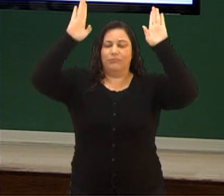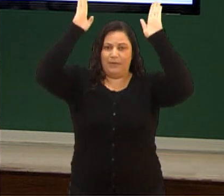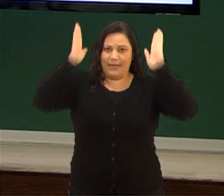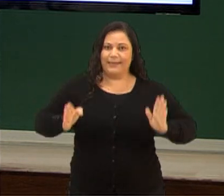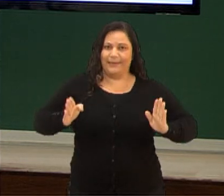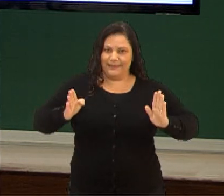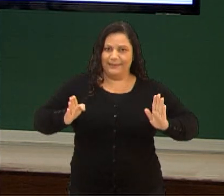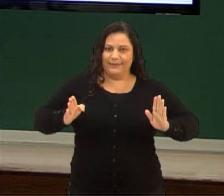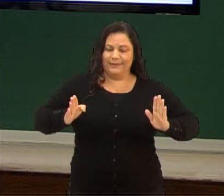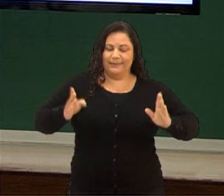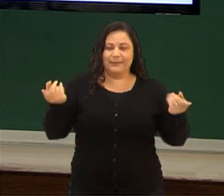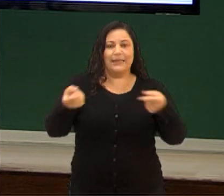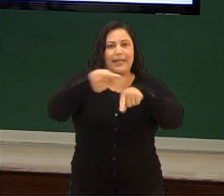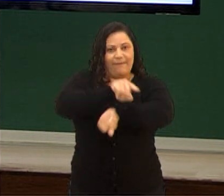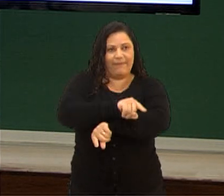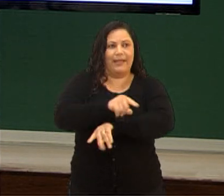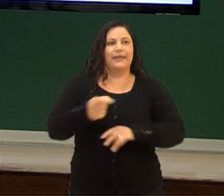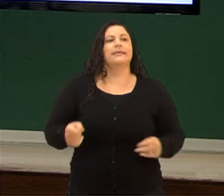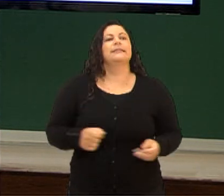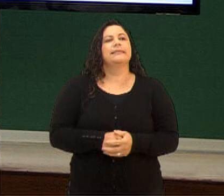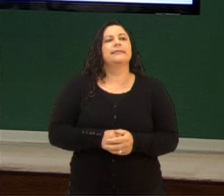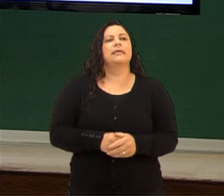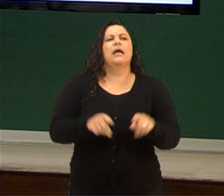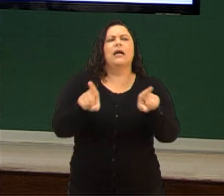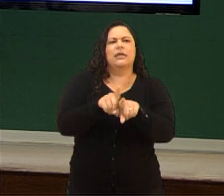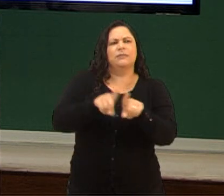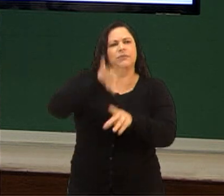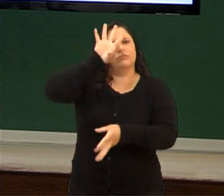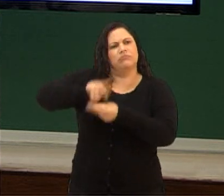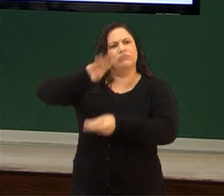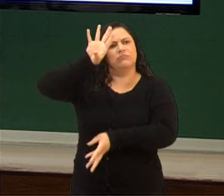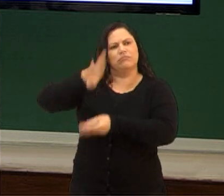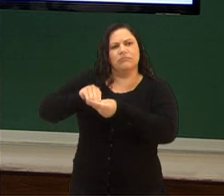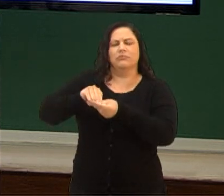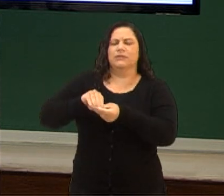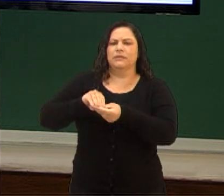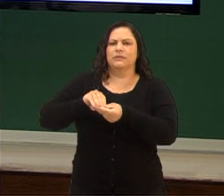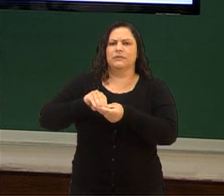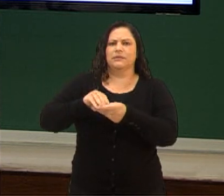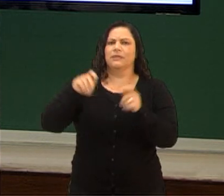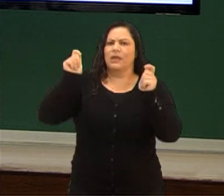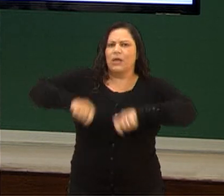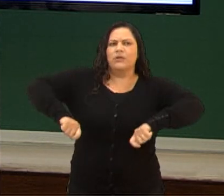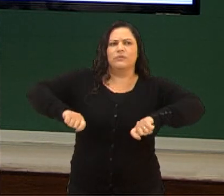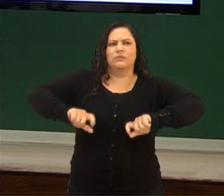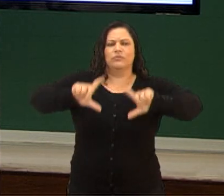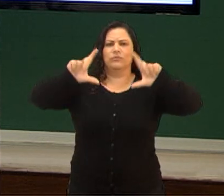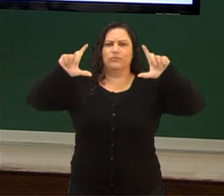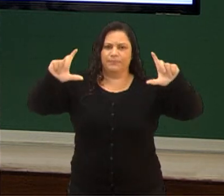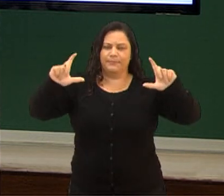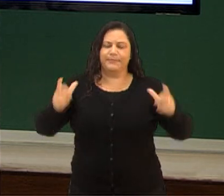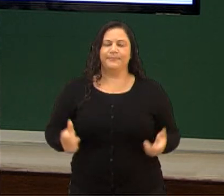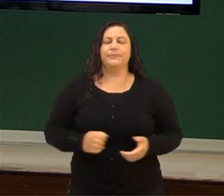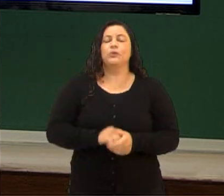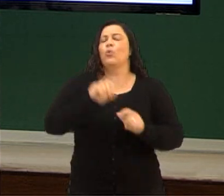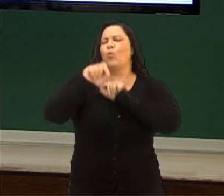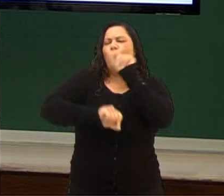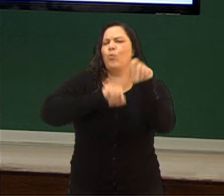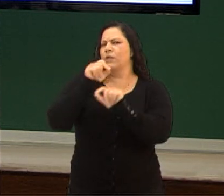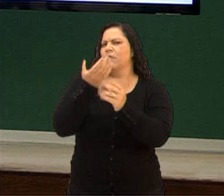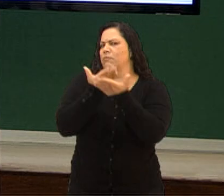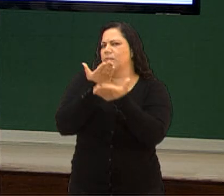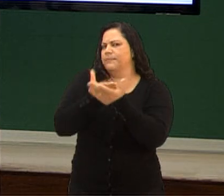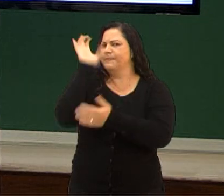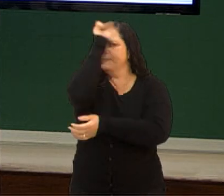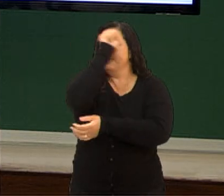e trabalhamos especificamente com um método de resolução que é de equações. O que nós vamos ver na aula